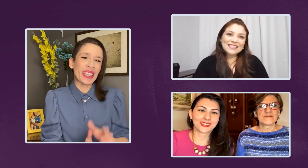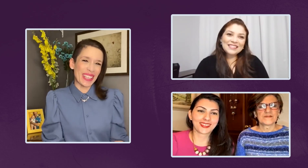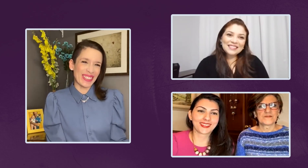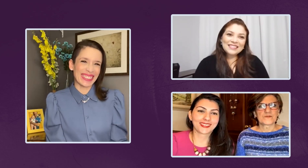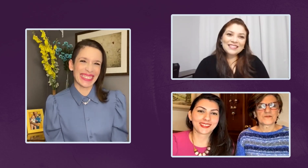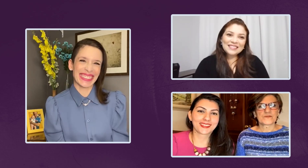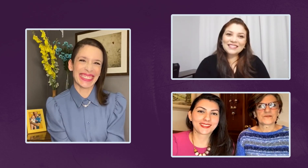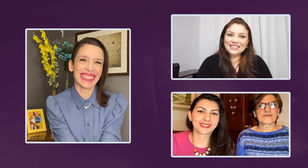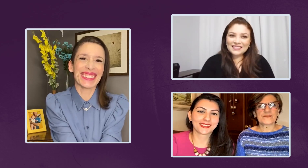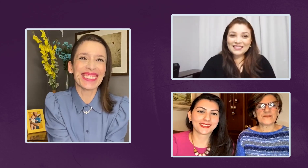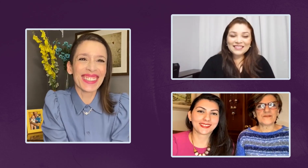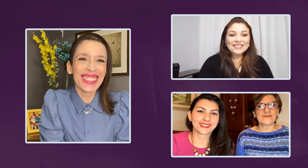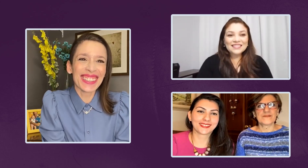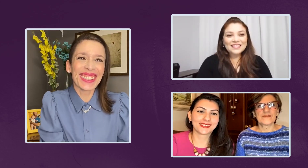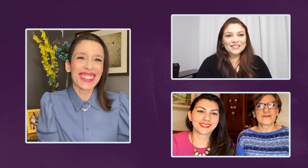um pouquinho.